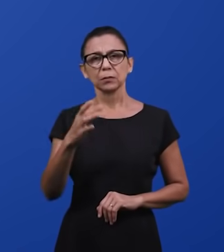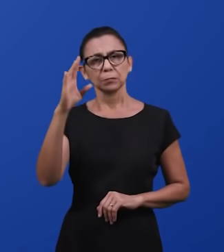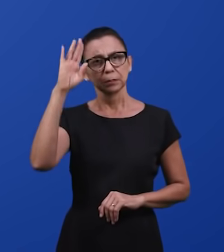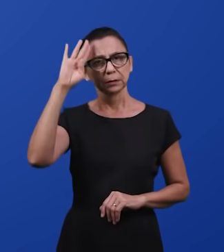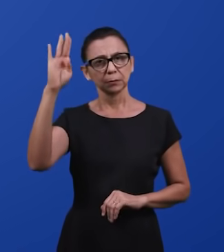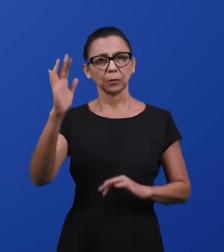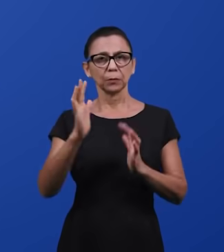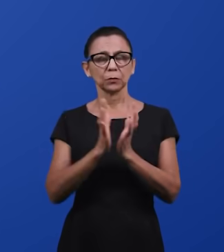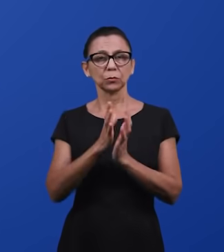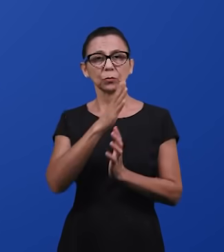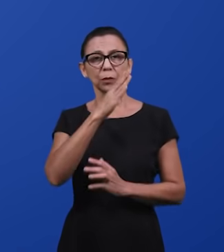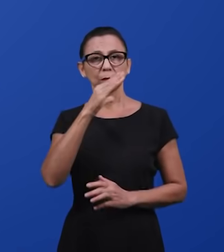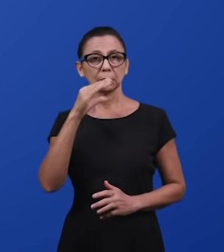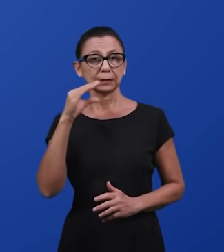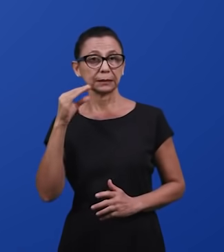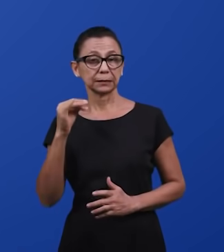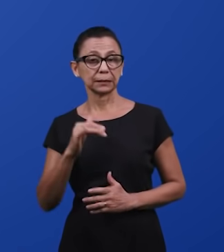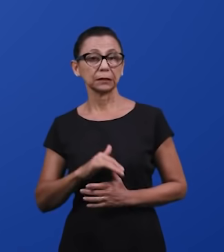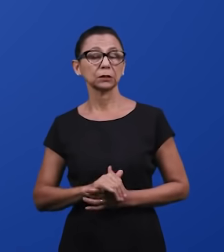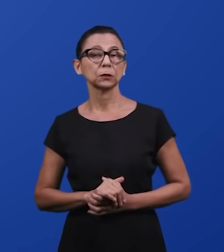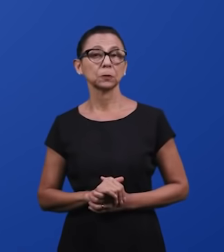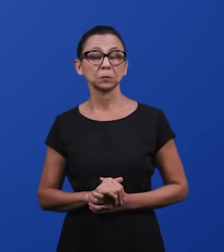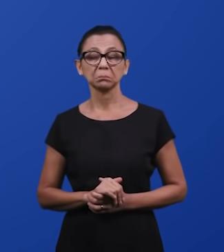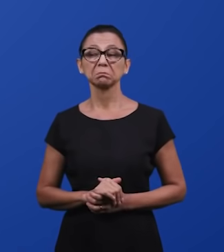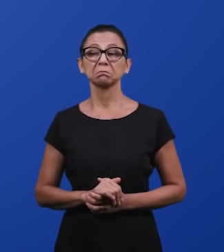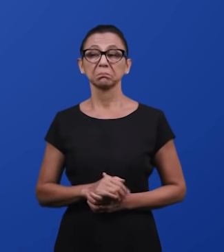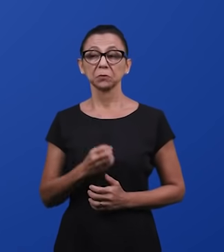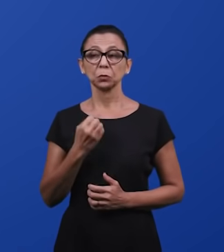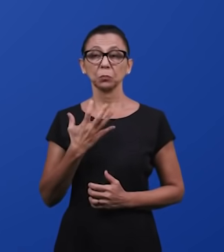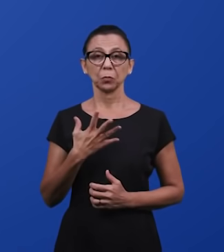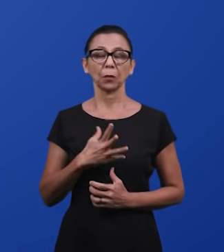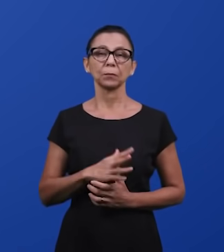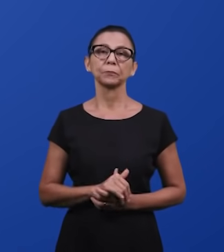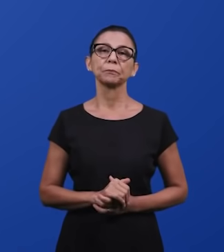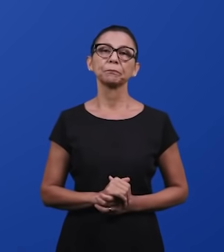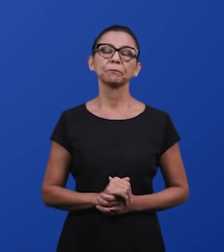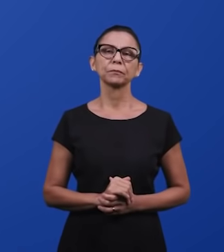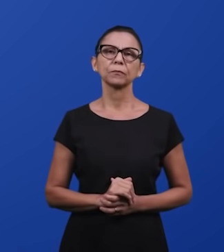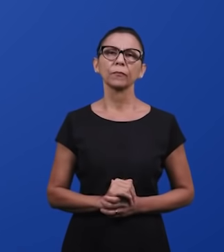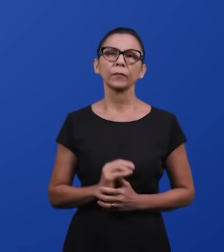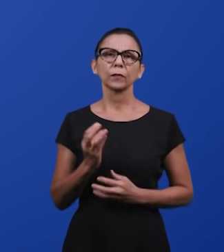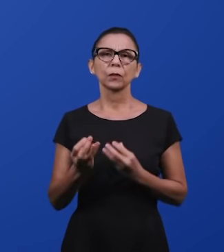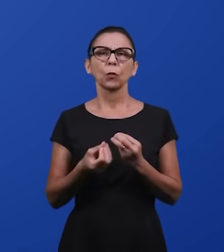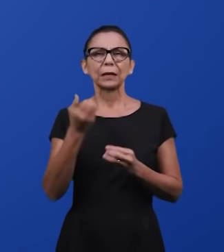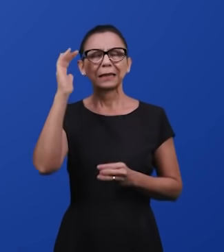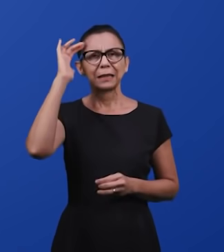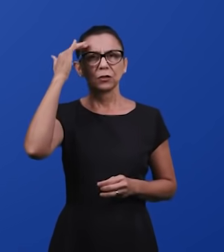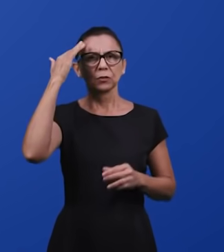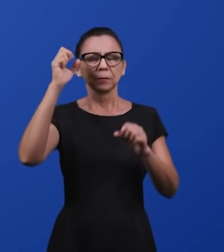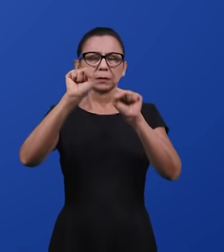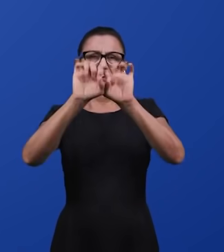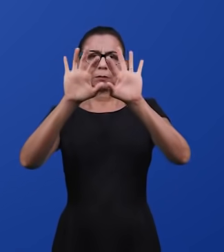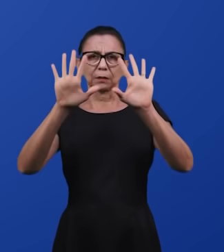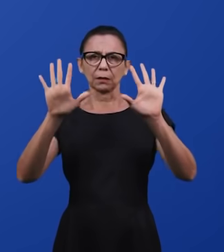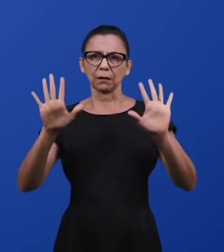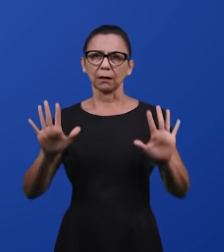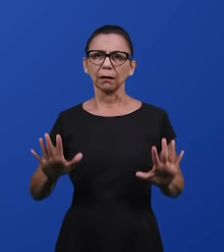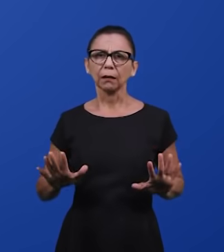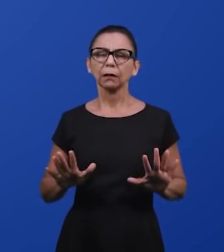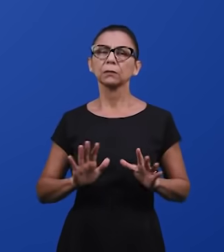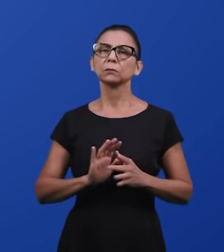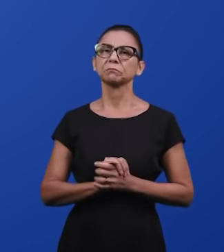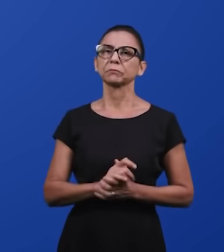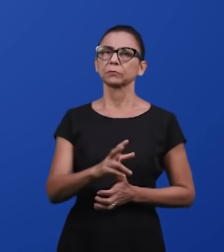os adolescentes. Nós temos ficado maravilhados com o alcance que eles têm tido na